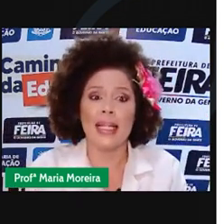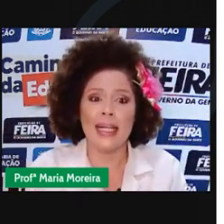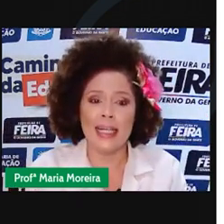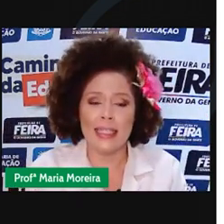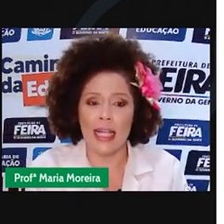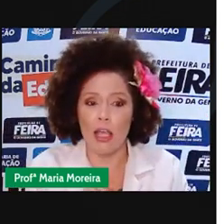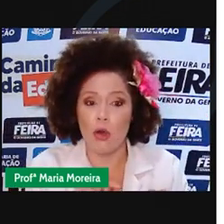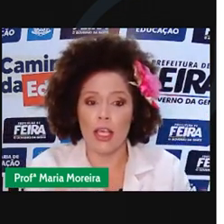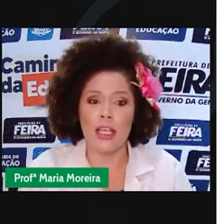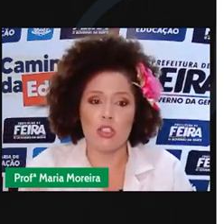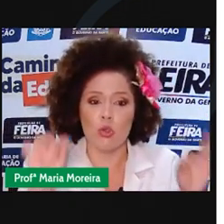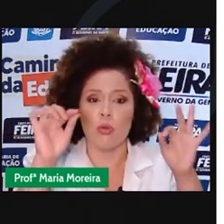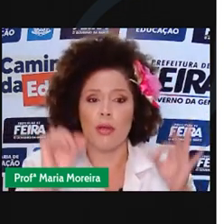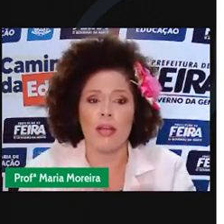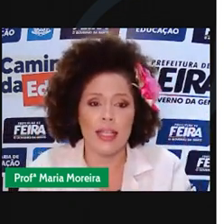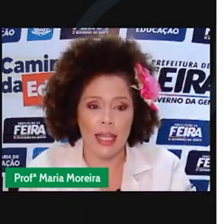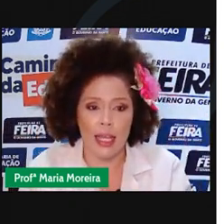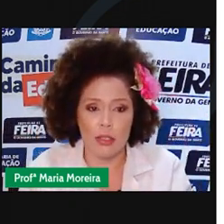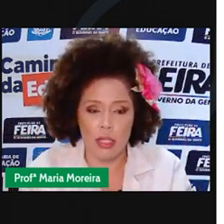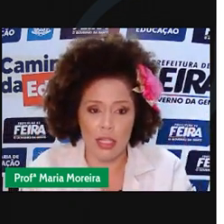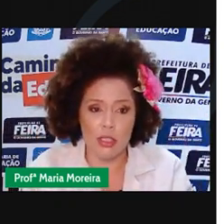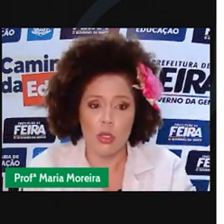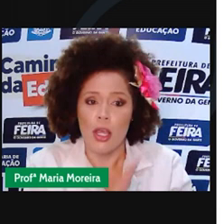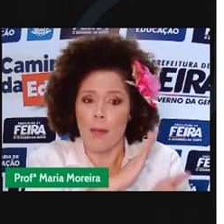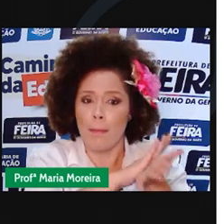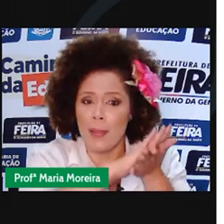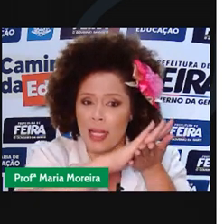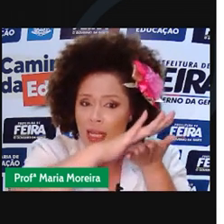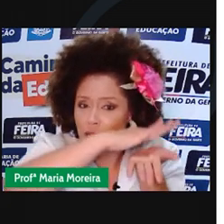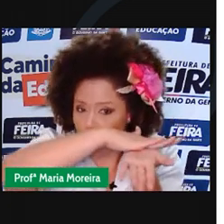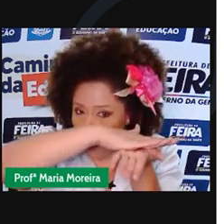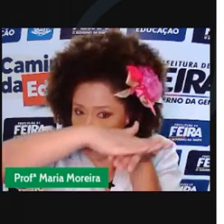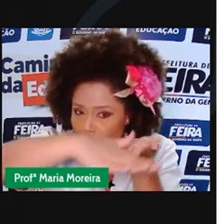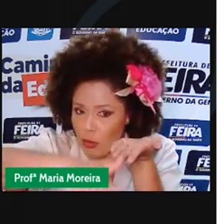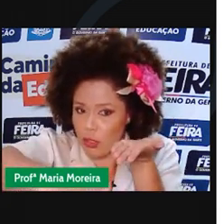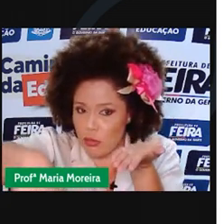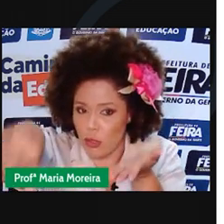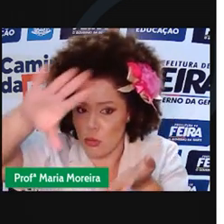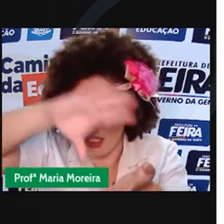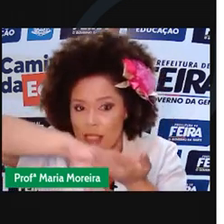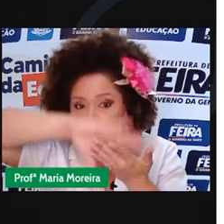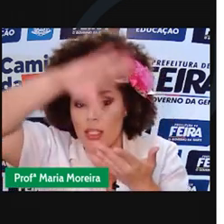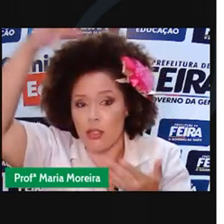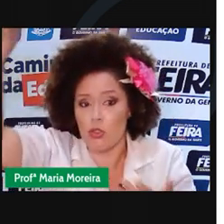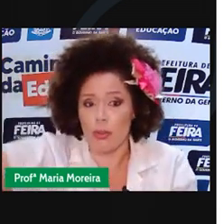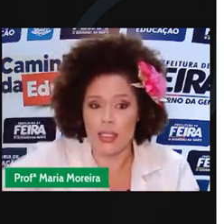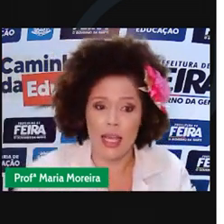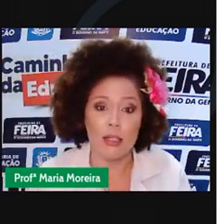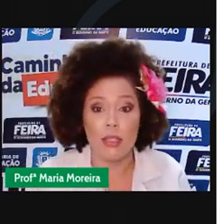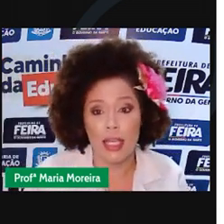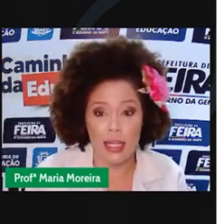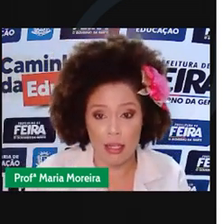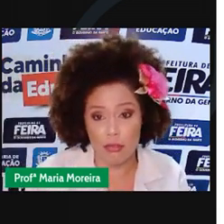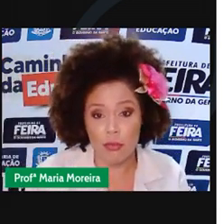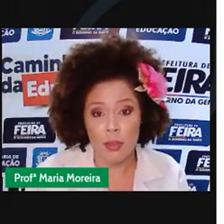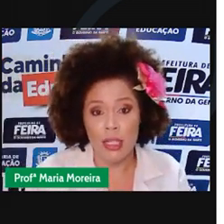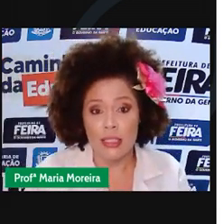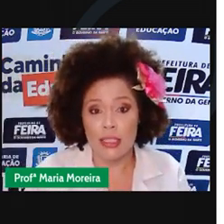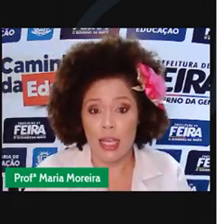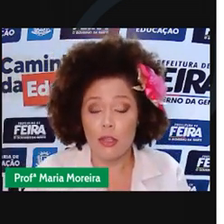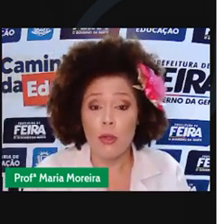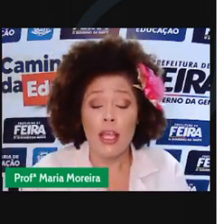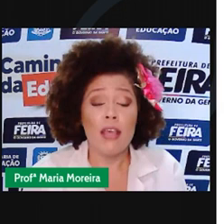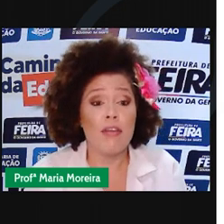que plana eu risco no meu caderno não é isso pulando olha aquilo que não tem ondulação que não sobressaio não tem